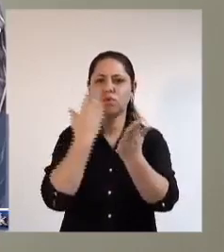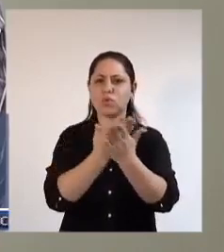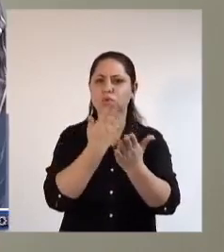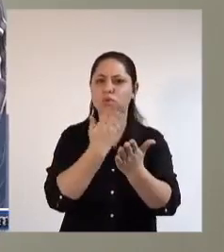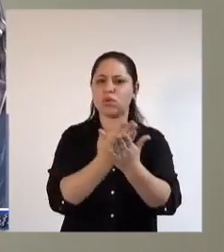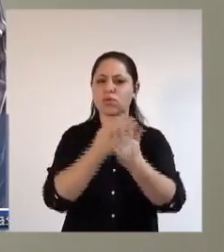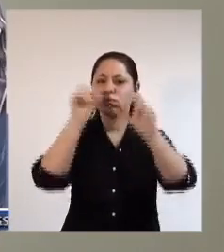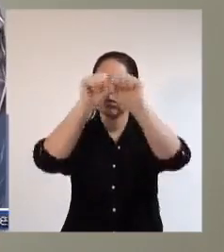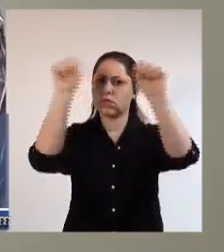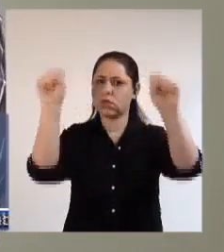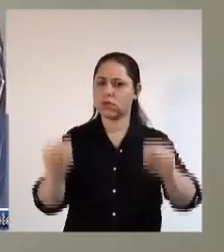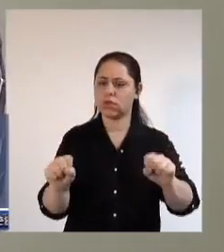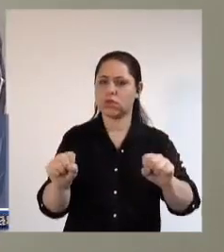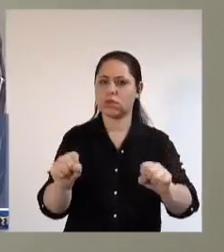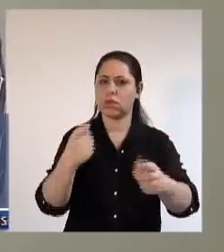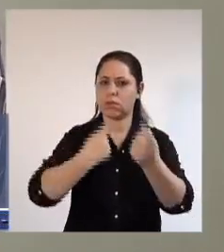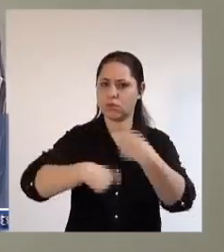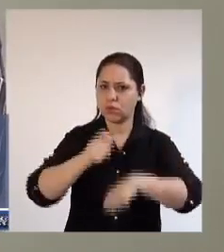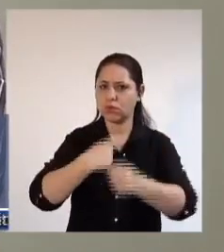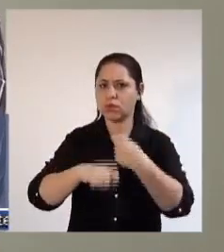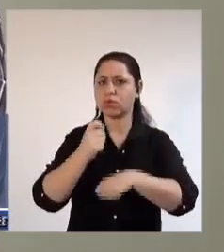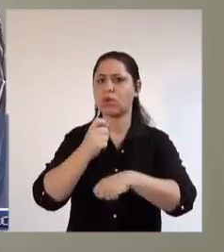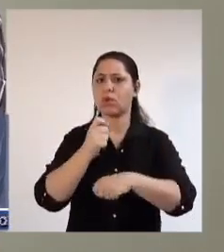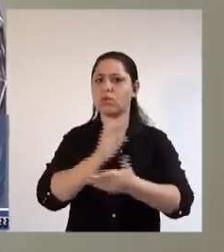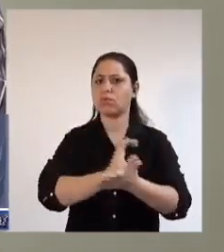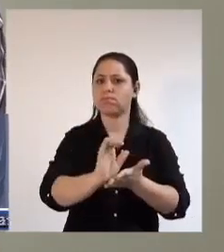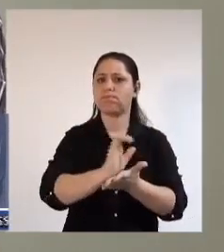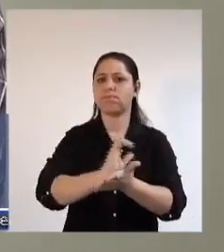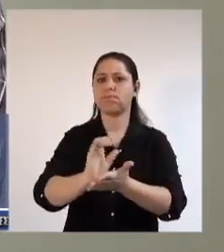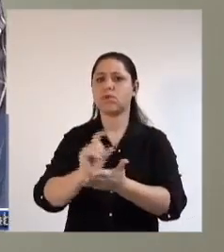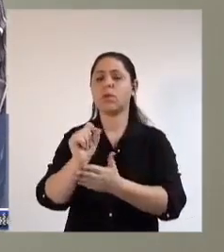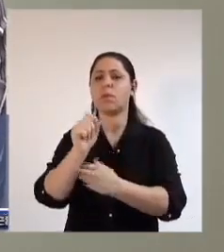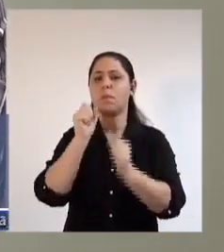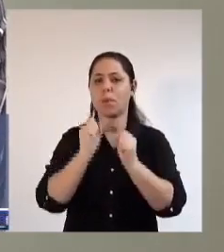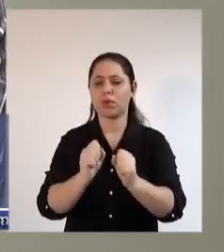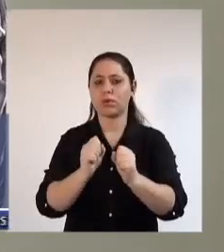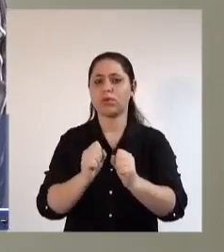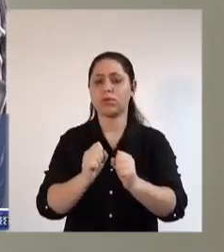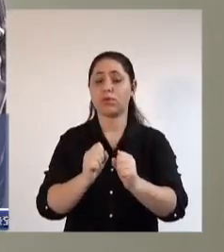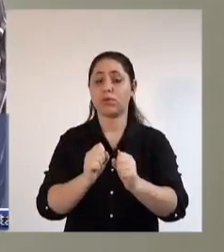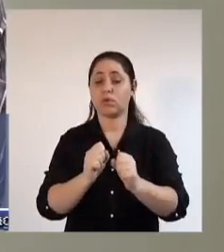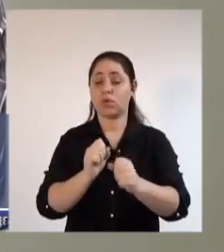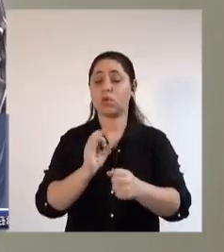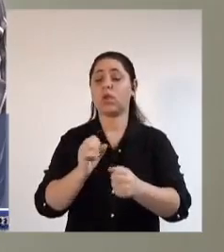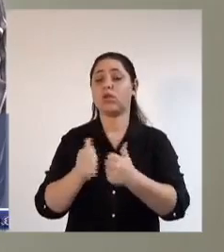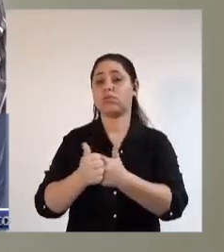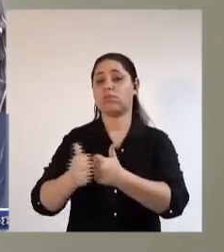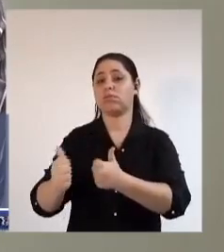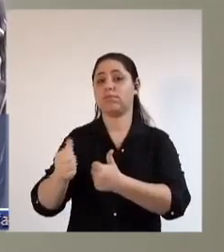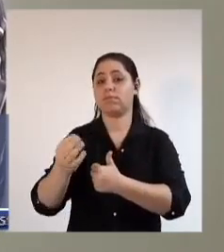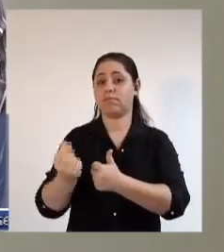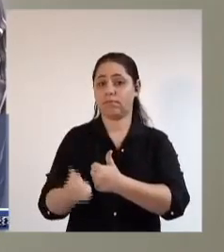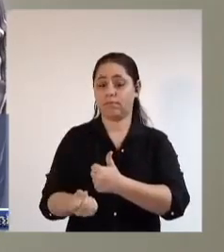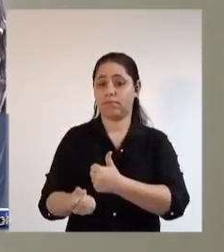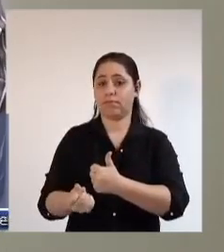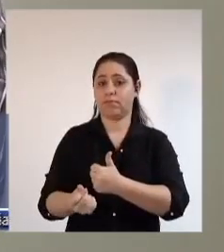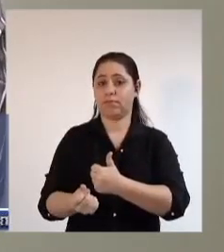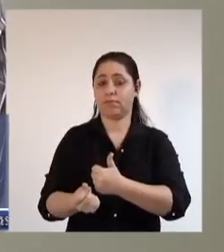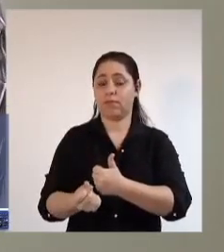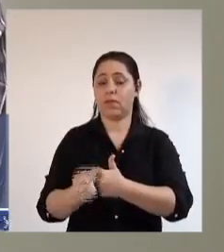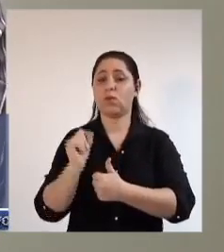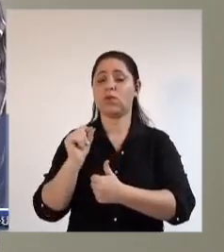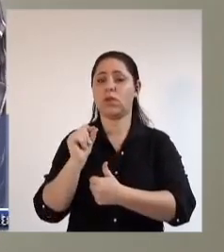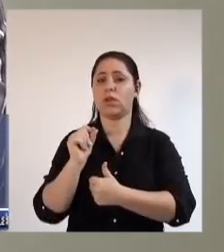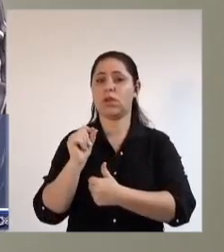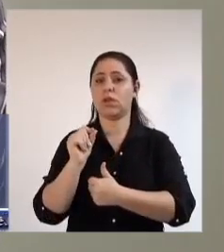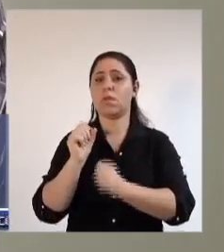privado de gestão desses recursos o que é possível reconhecido pelo tribunal de contas da união pra que esse recurso seja